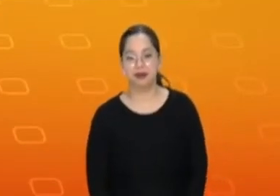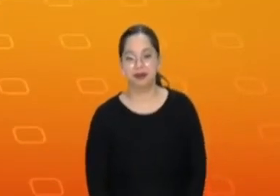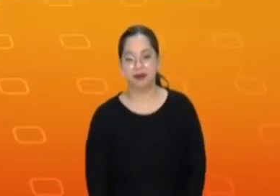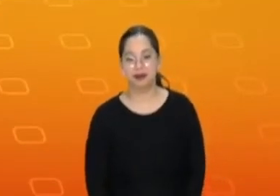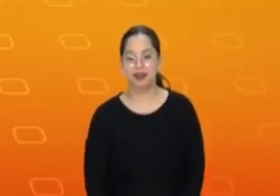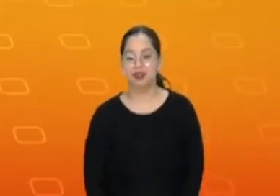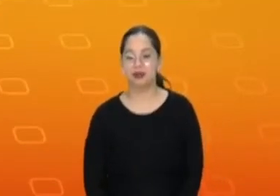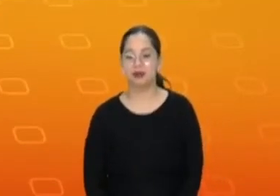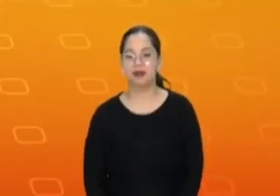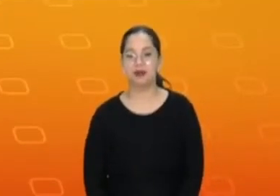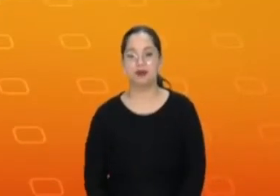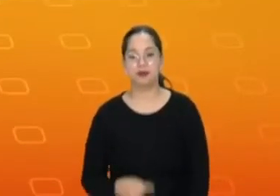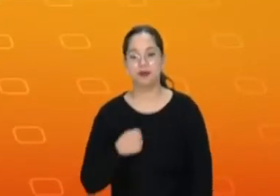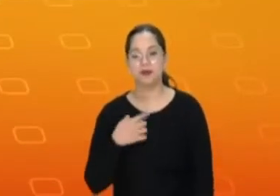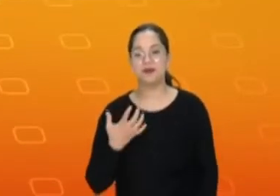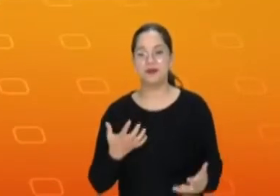também,